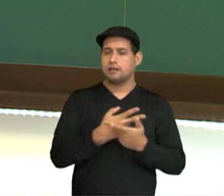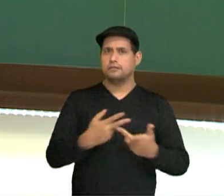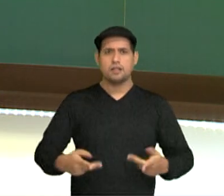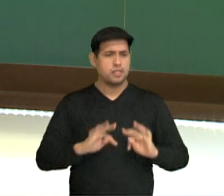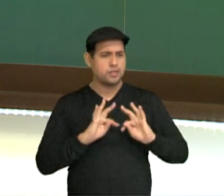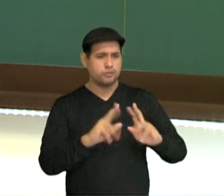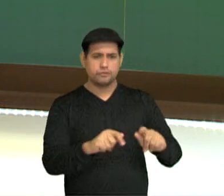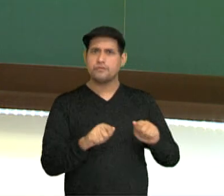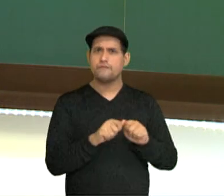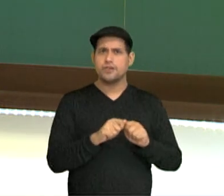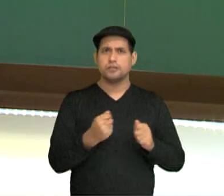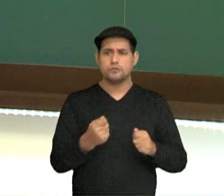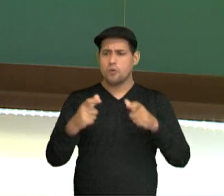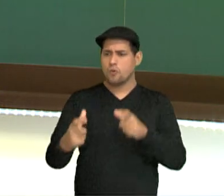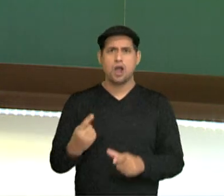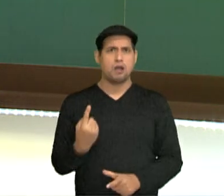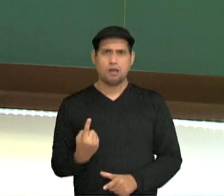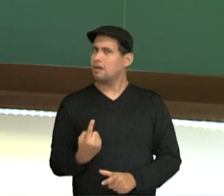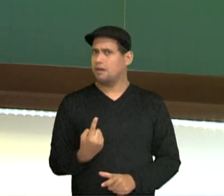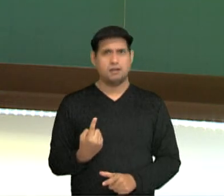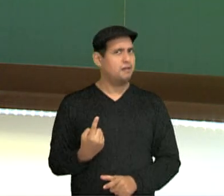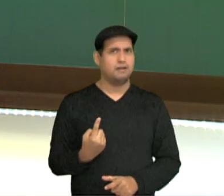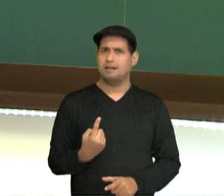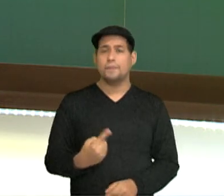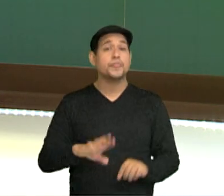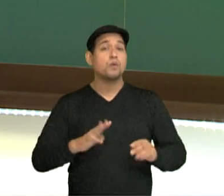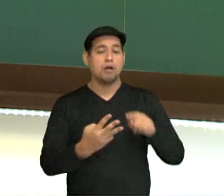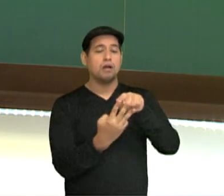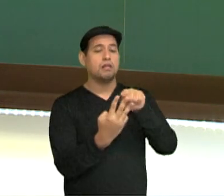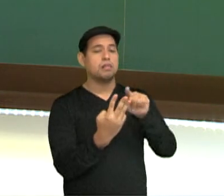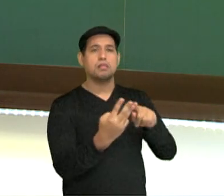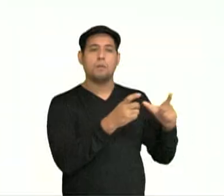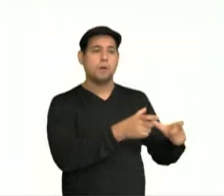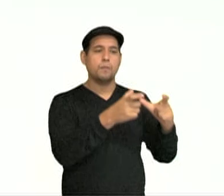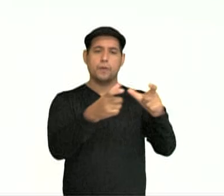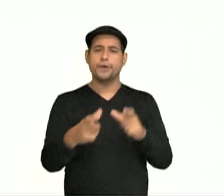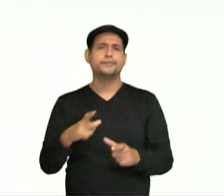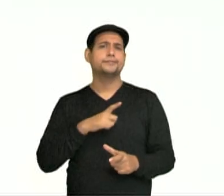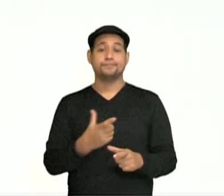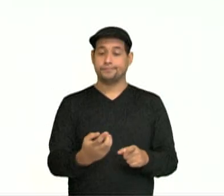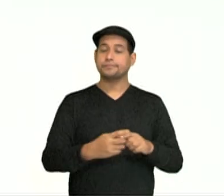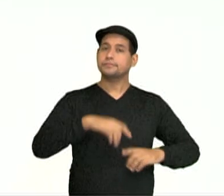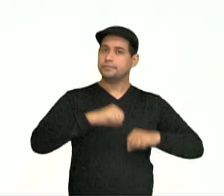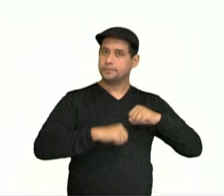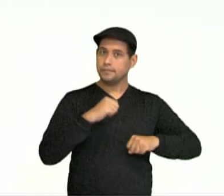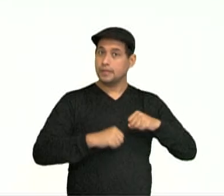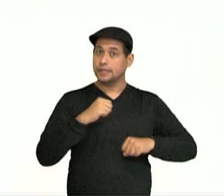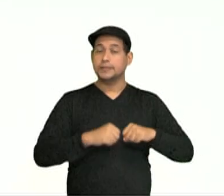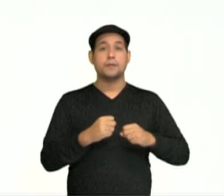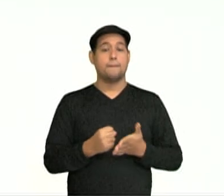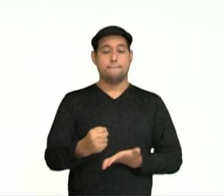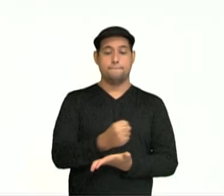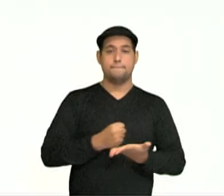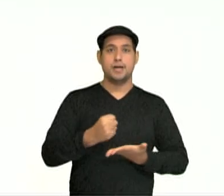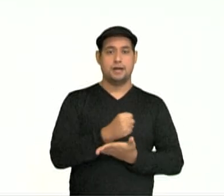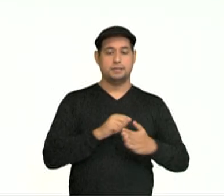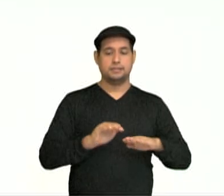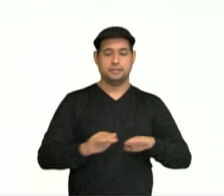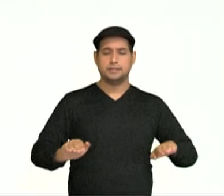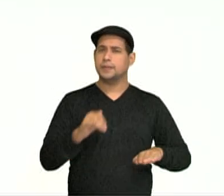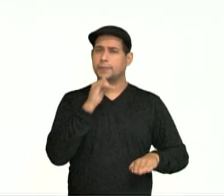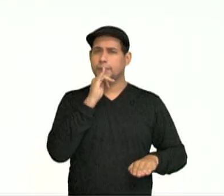tudo fabricado no mesmo lugar. Então, quais são os 3 tipos ali que nós vamos ter? As indústrias de base, por